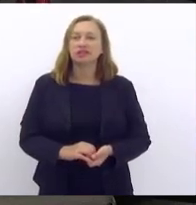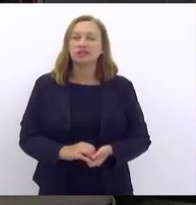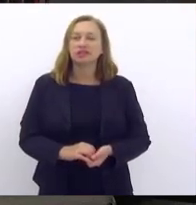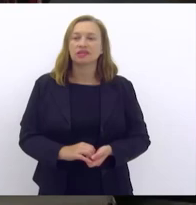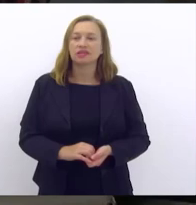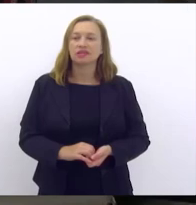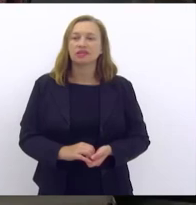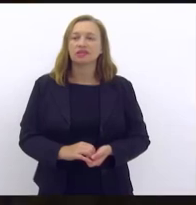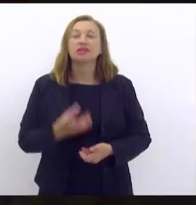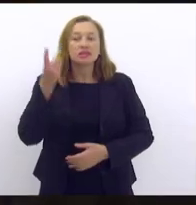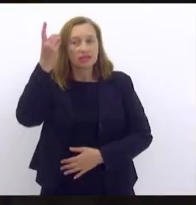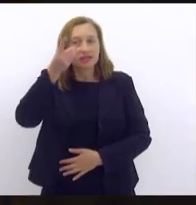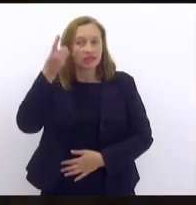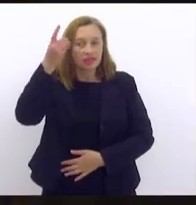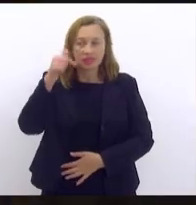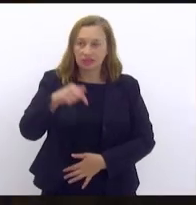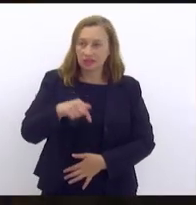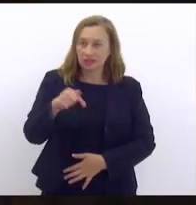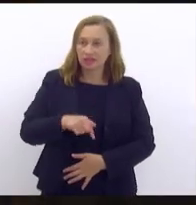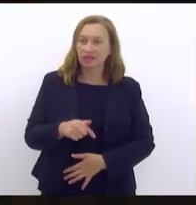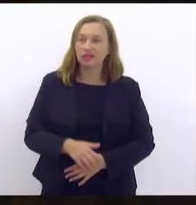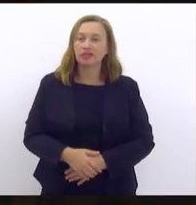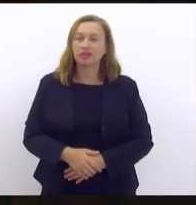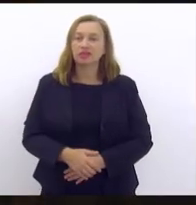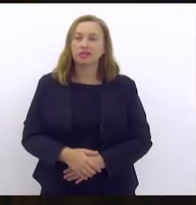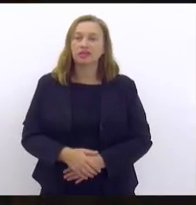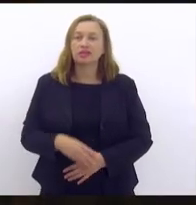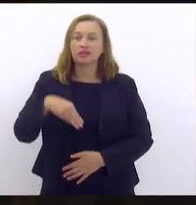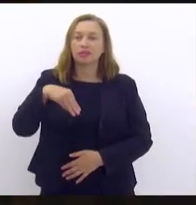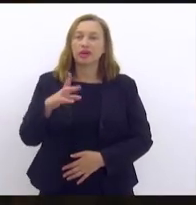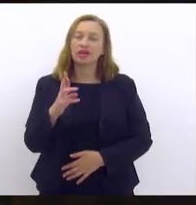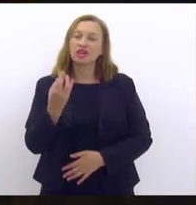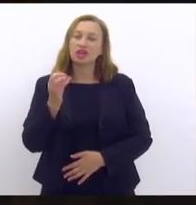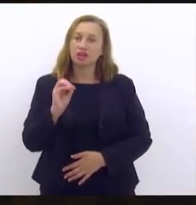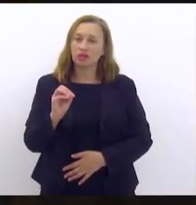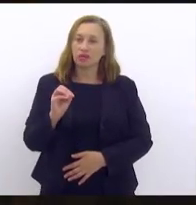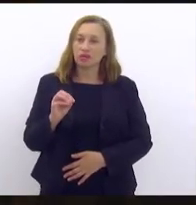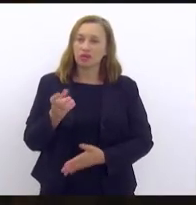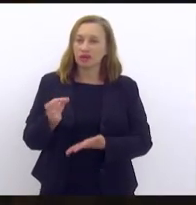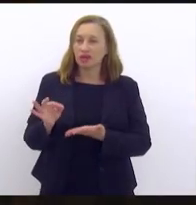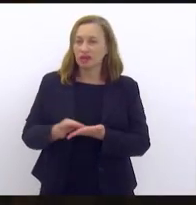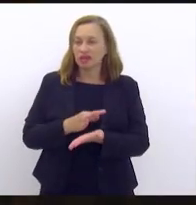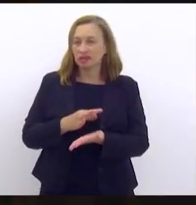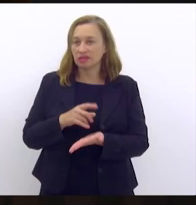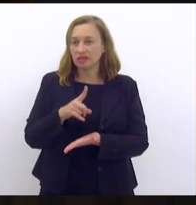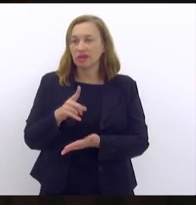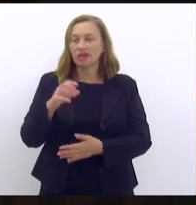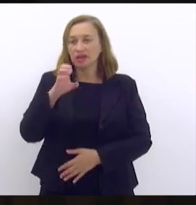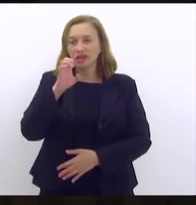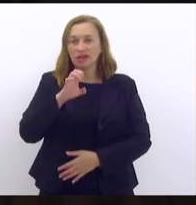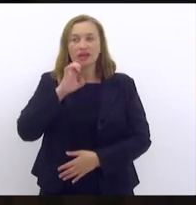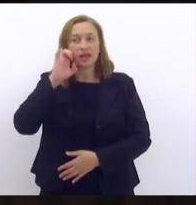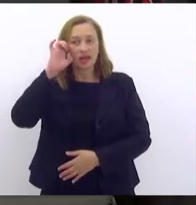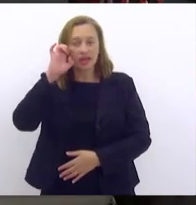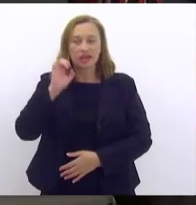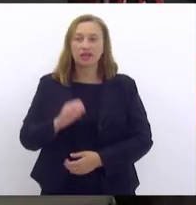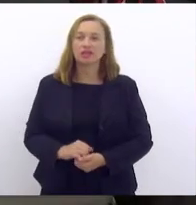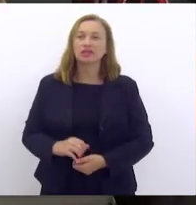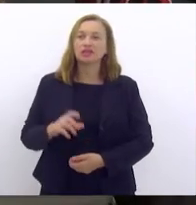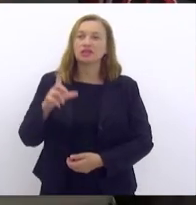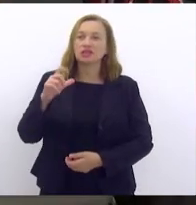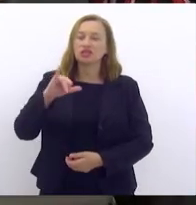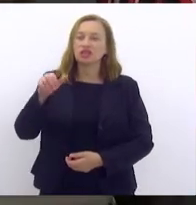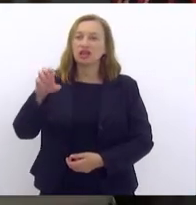Nosso nome deputado aqui, tá? Marquinhos, anota ali, Marquinhos. Coautoria aqui, Érica Takimoto,